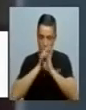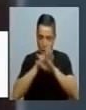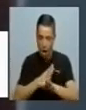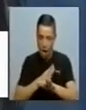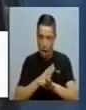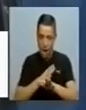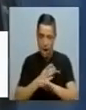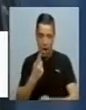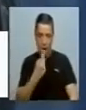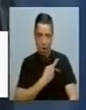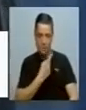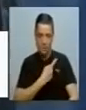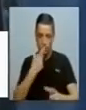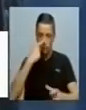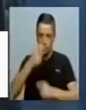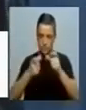Isso obrigou